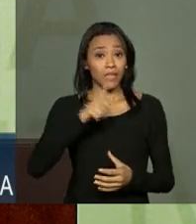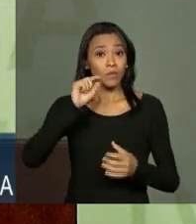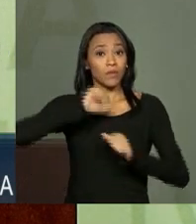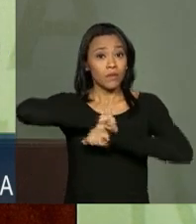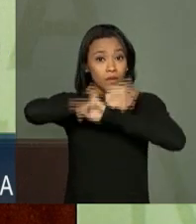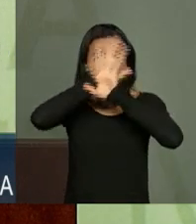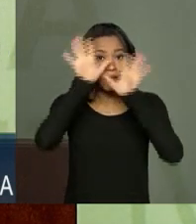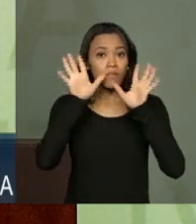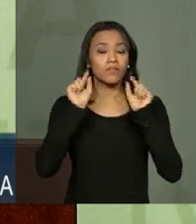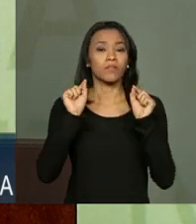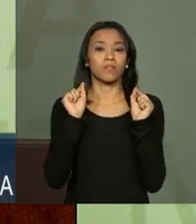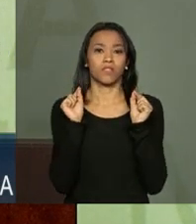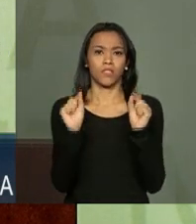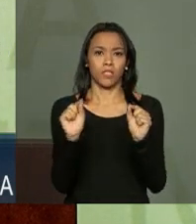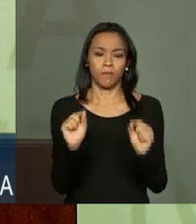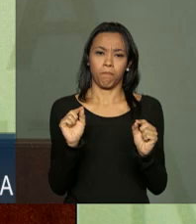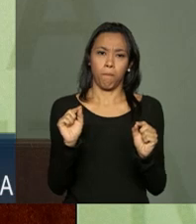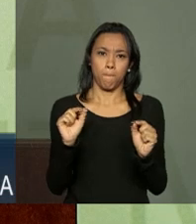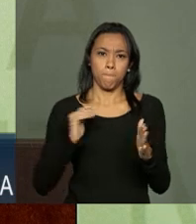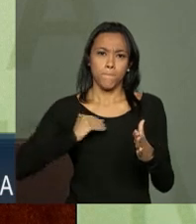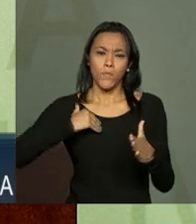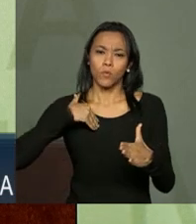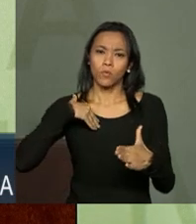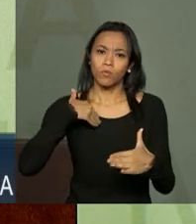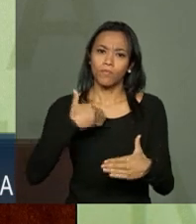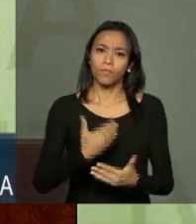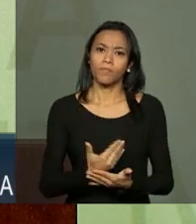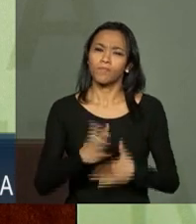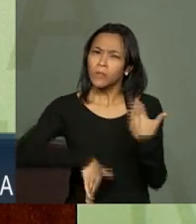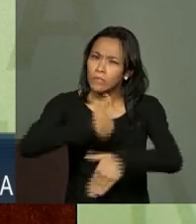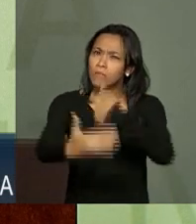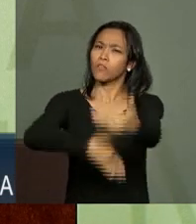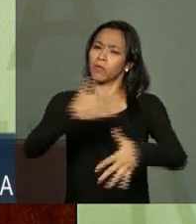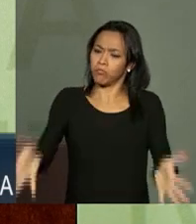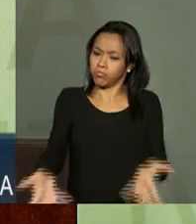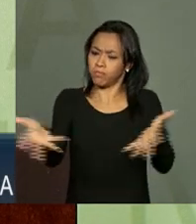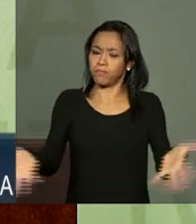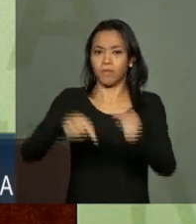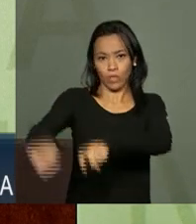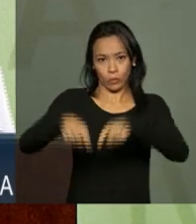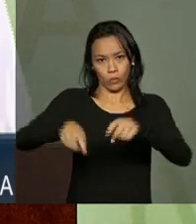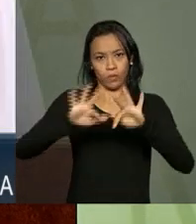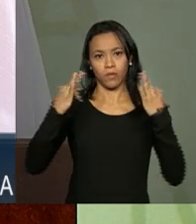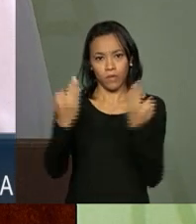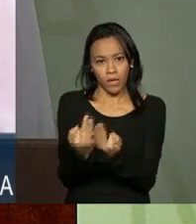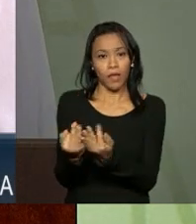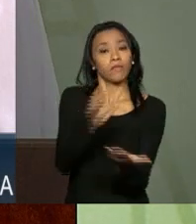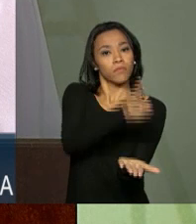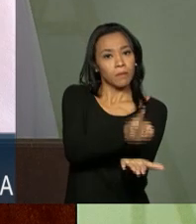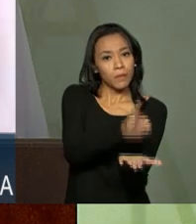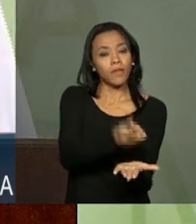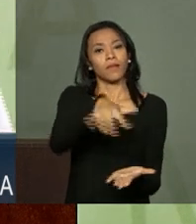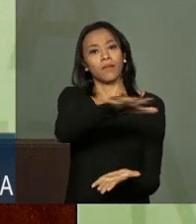clareza que o crescimento dos tanto da agricultura familiar quanto da